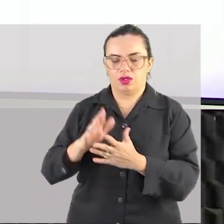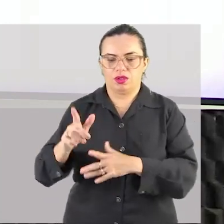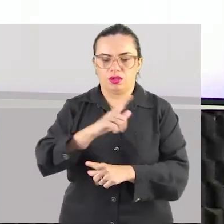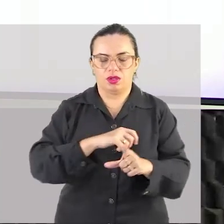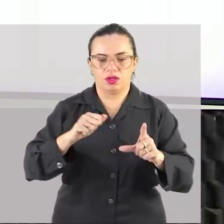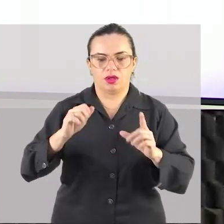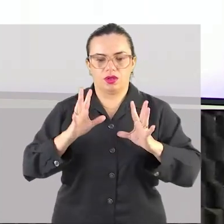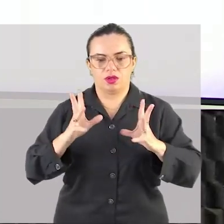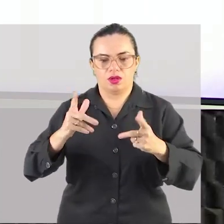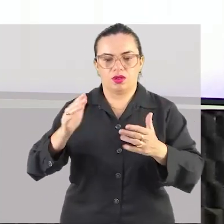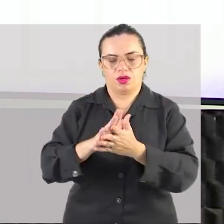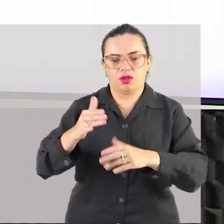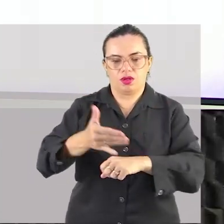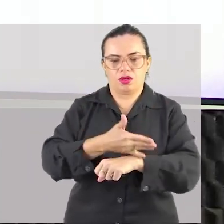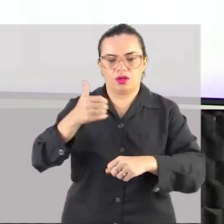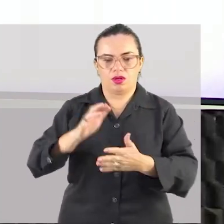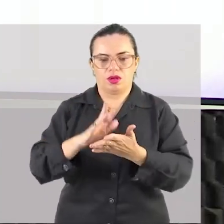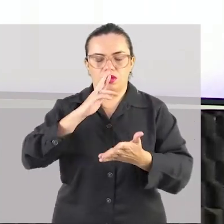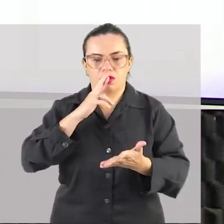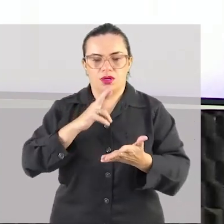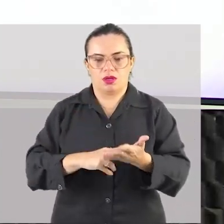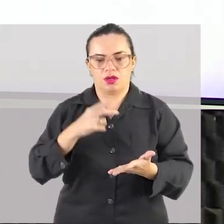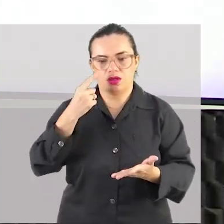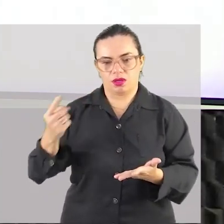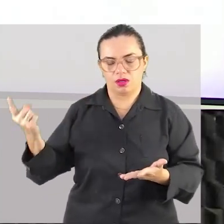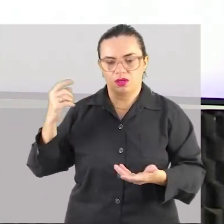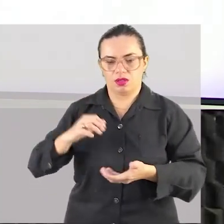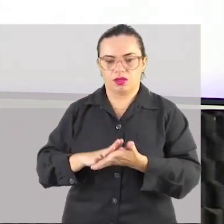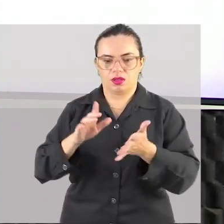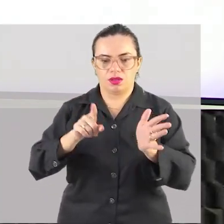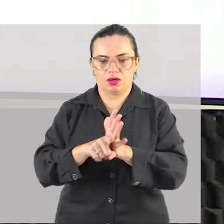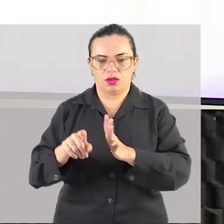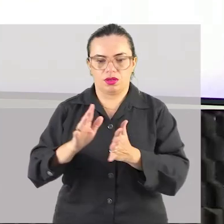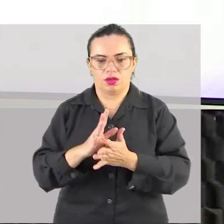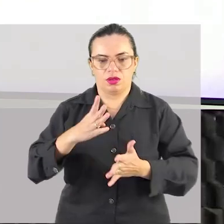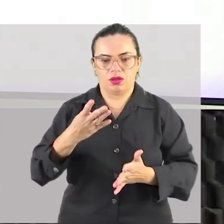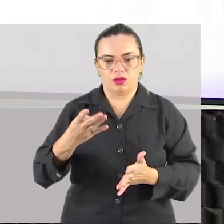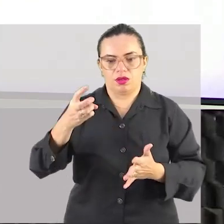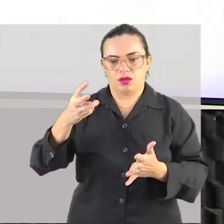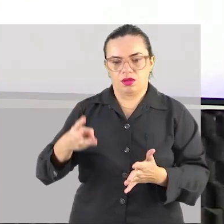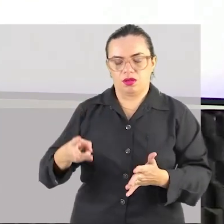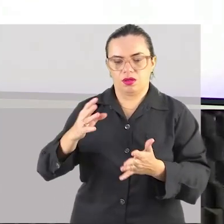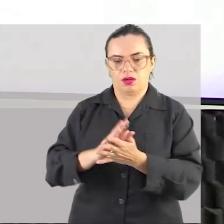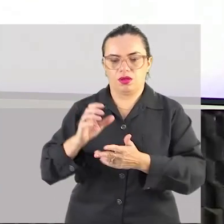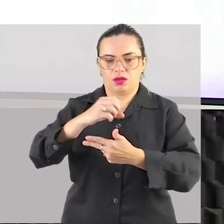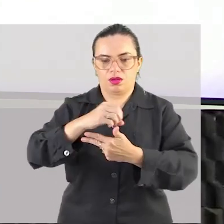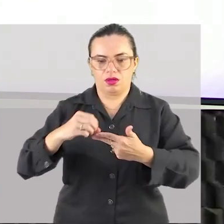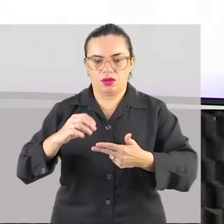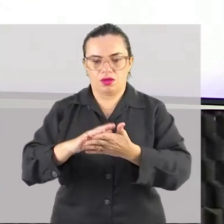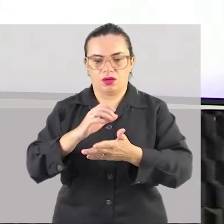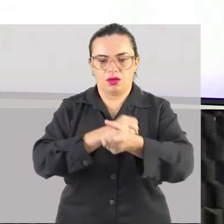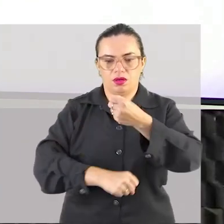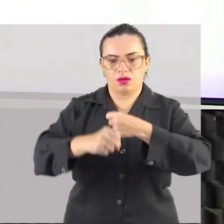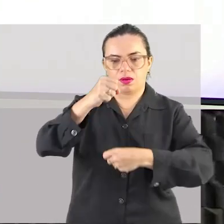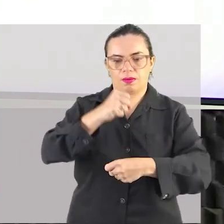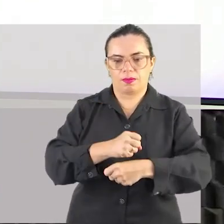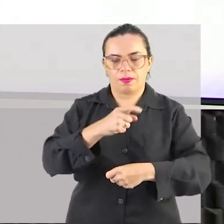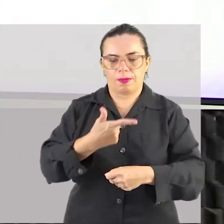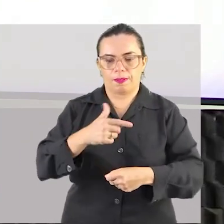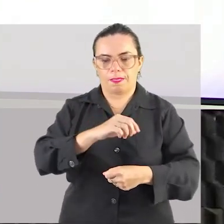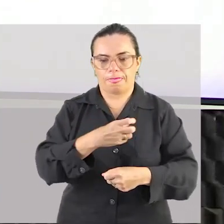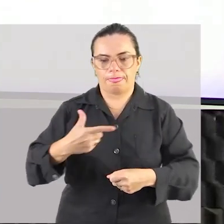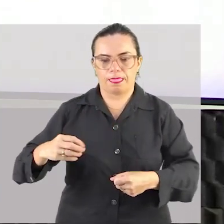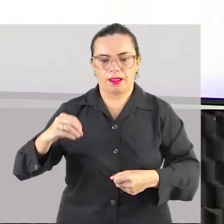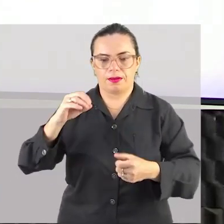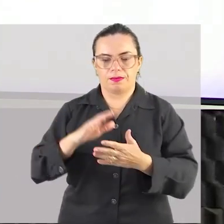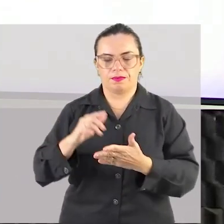resposta dessa questão. Perfeito? Vamos para a próxima? Questão 43, Enem 2020.